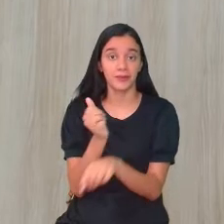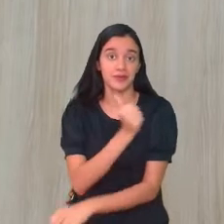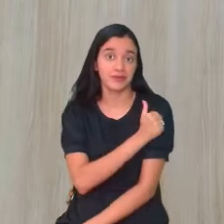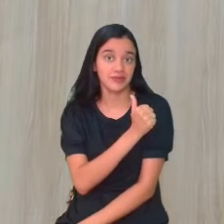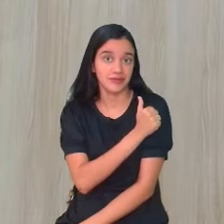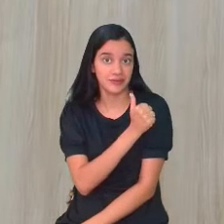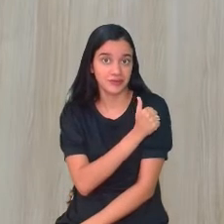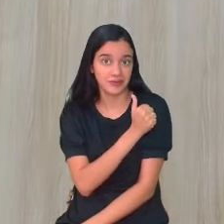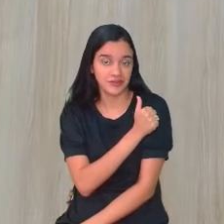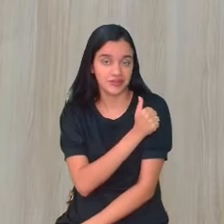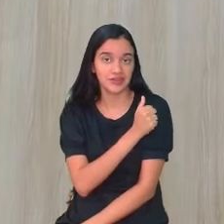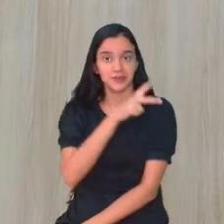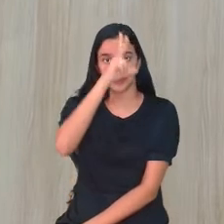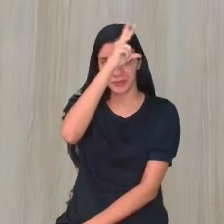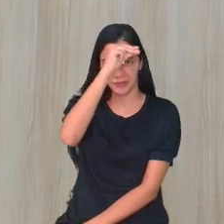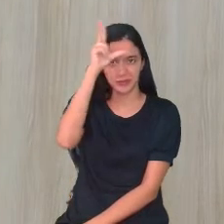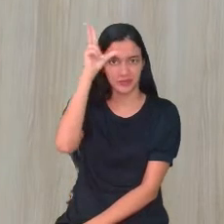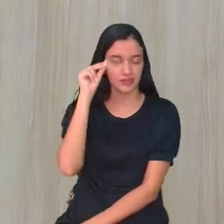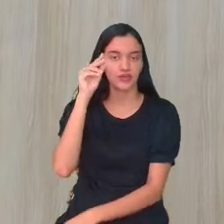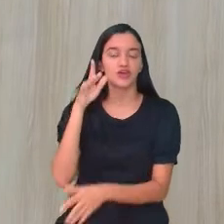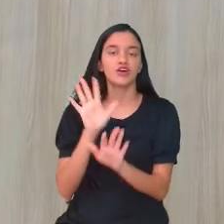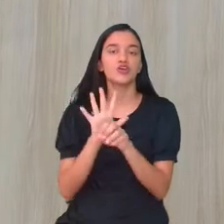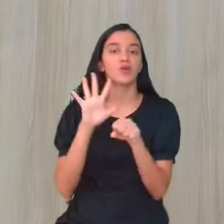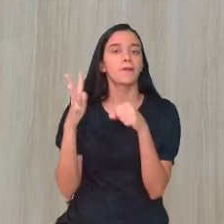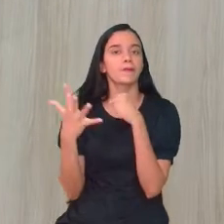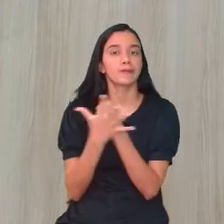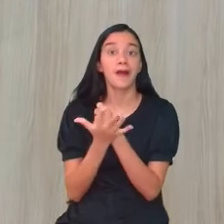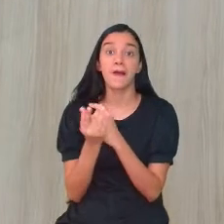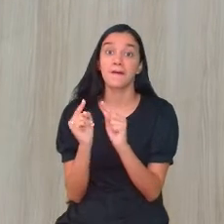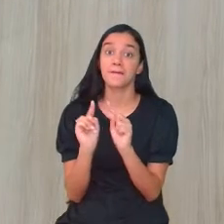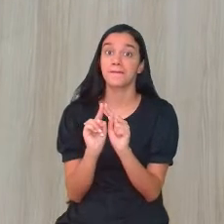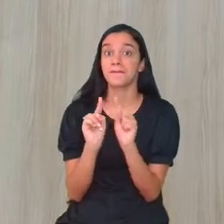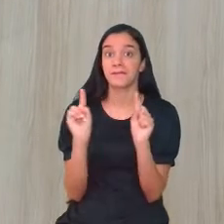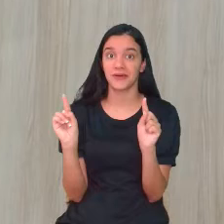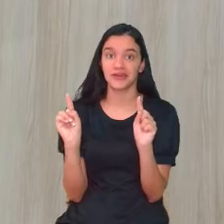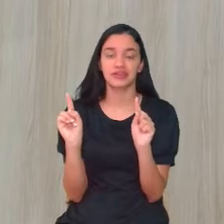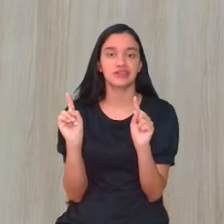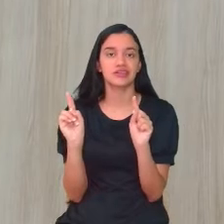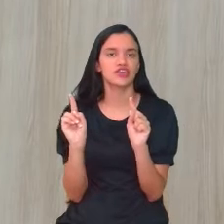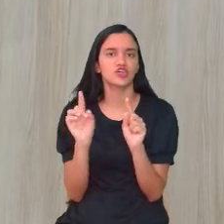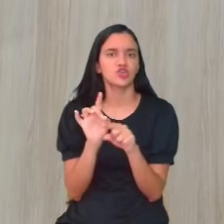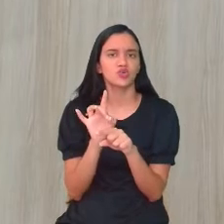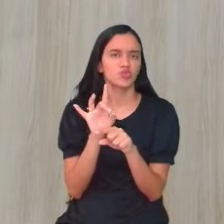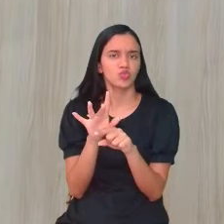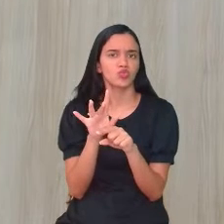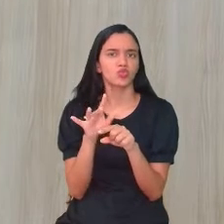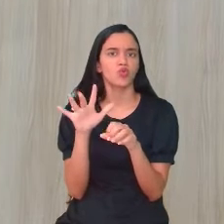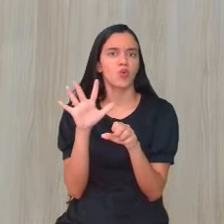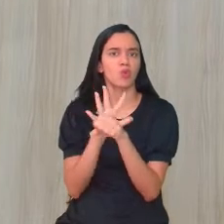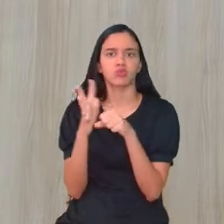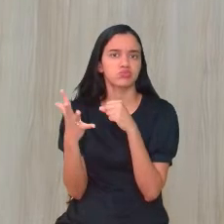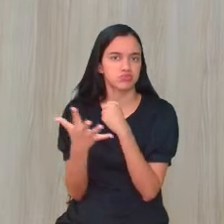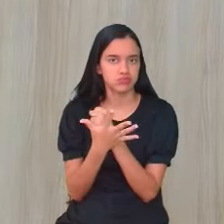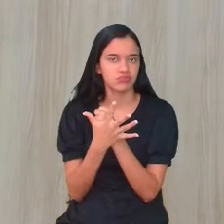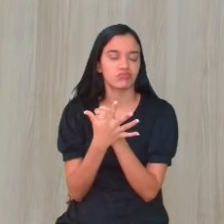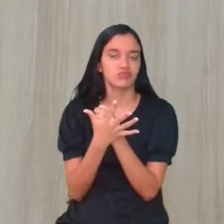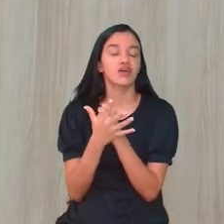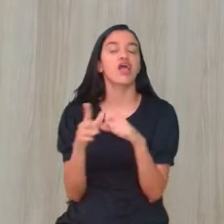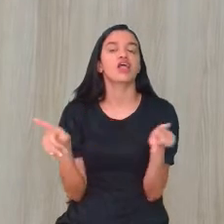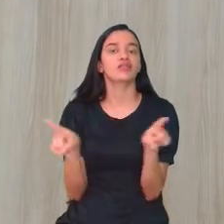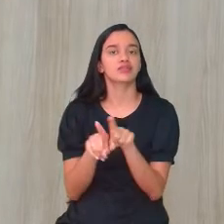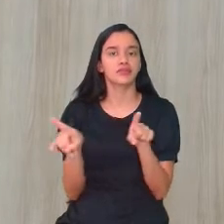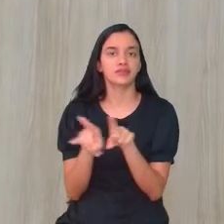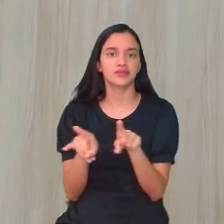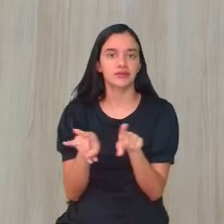alunos e alunas da rede, né, durante esse período da pandemia, mas não somente durante o período da pandemia, né,